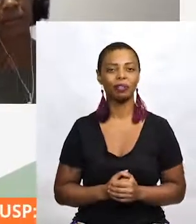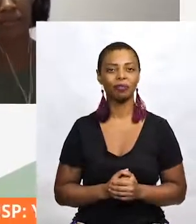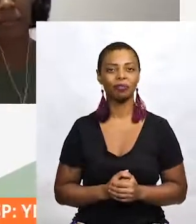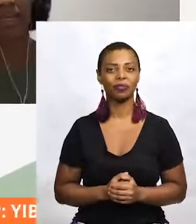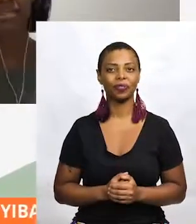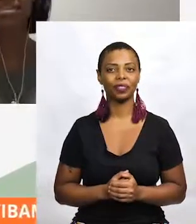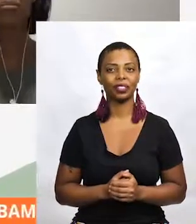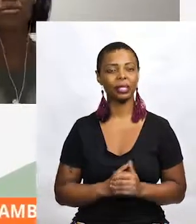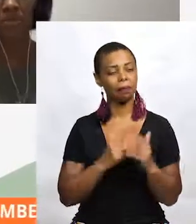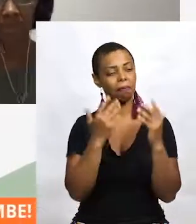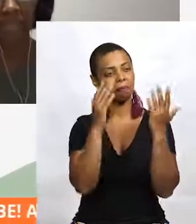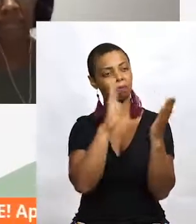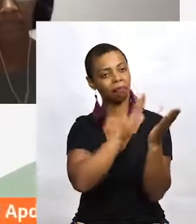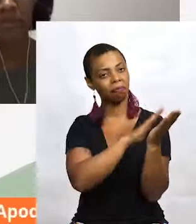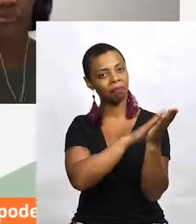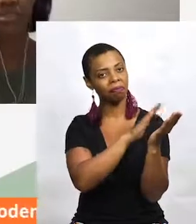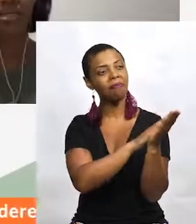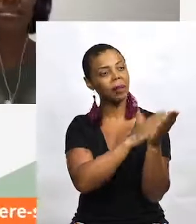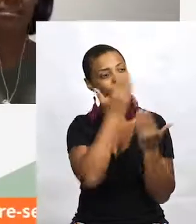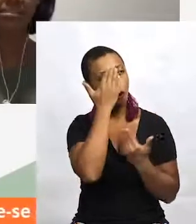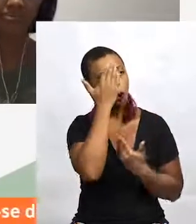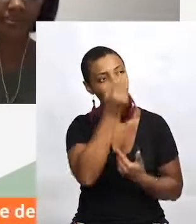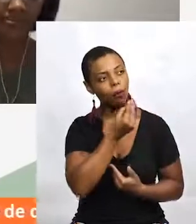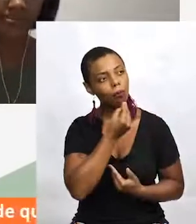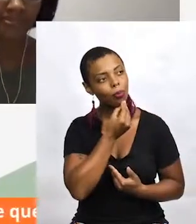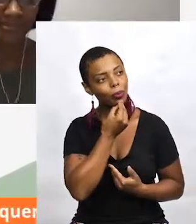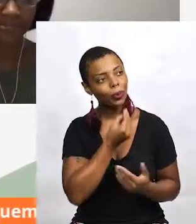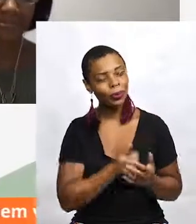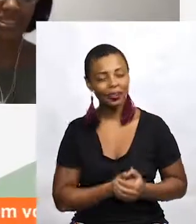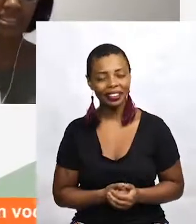vocês. Parabéns e muito obrigada pela oportunidade.